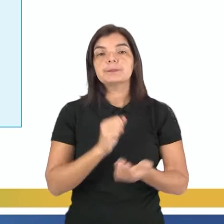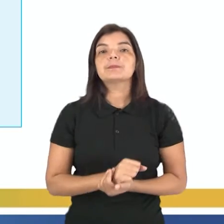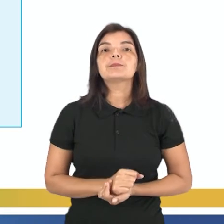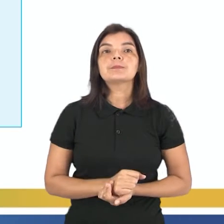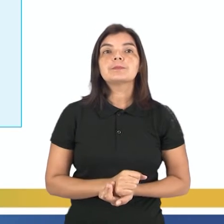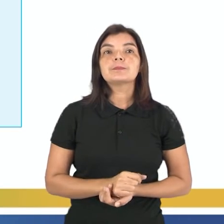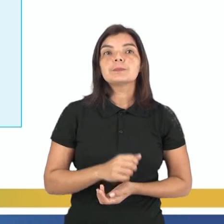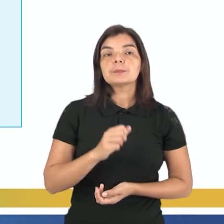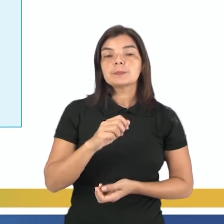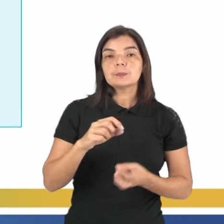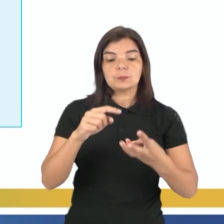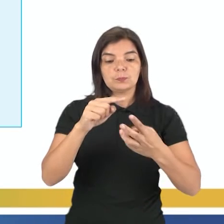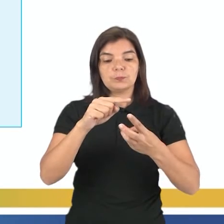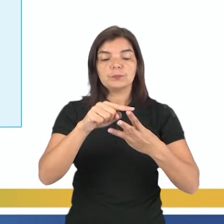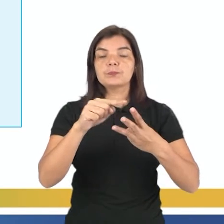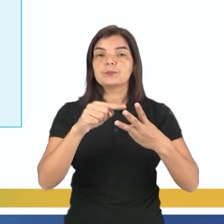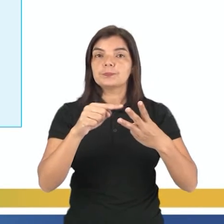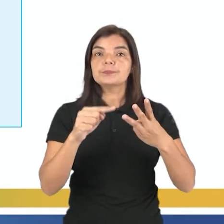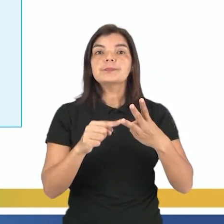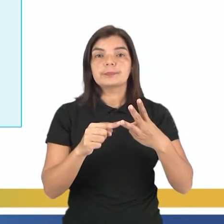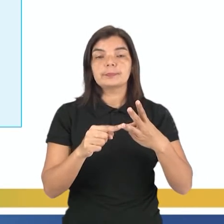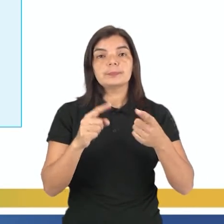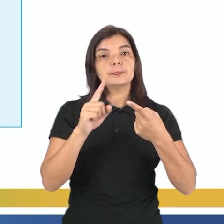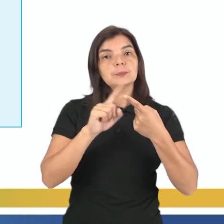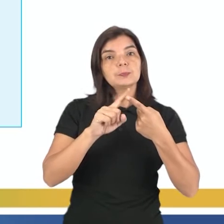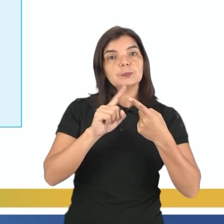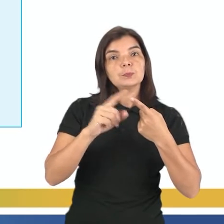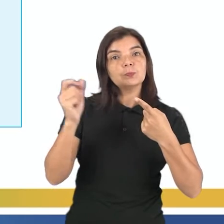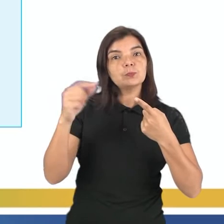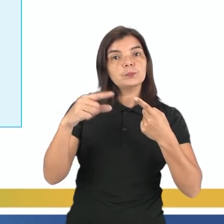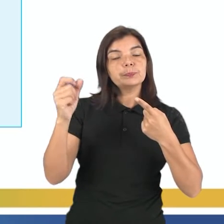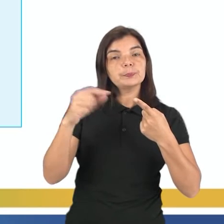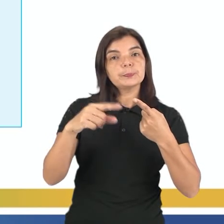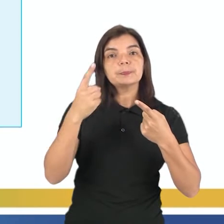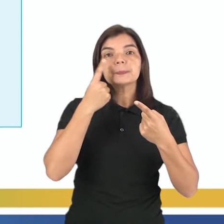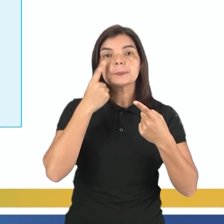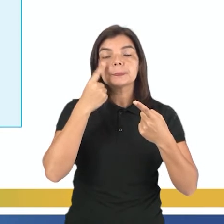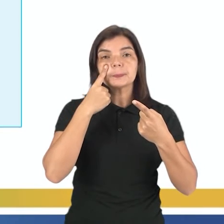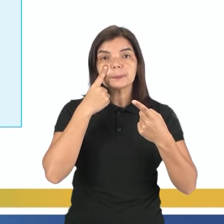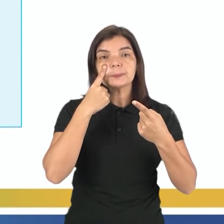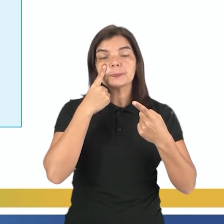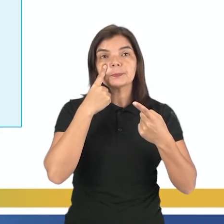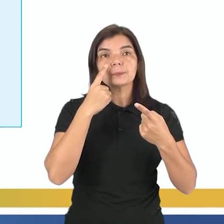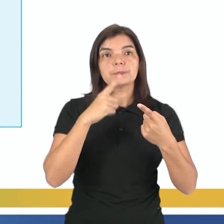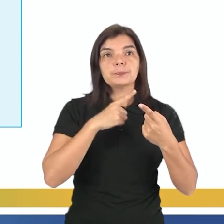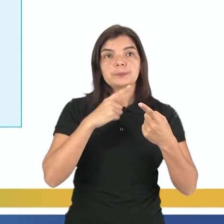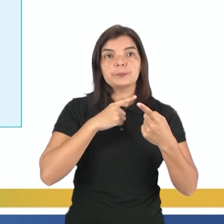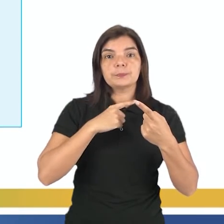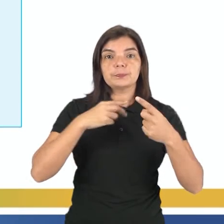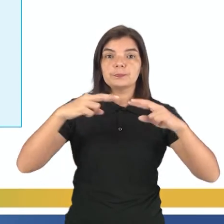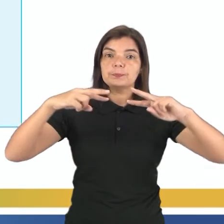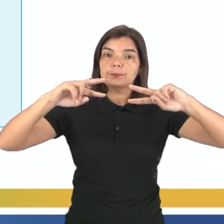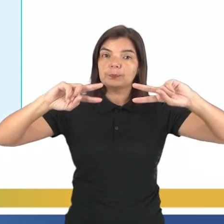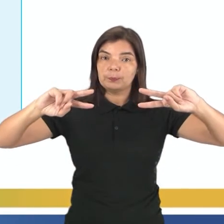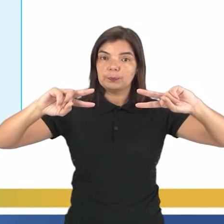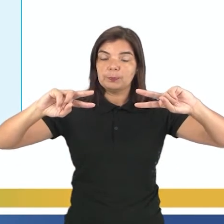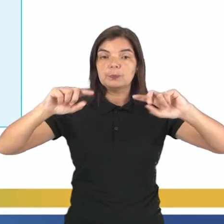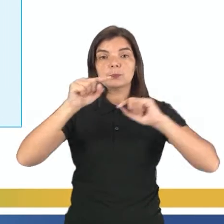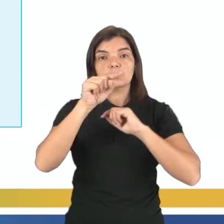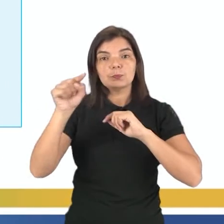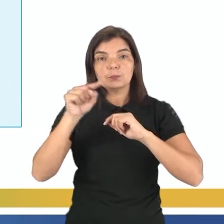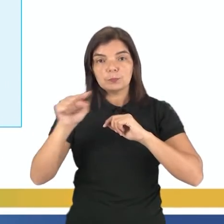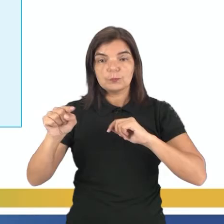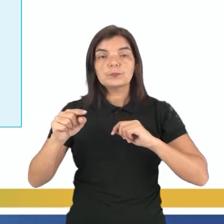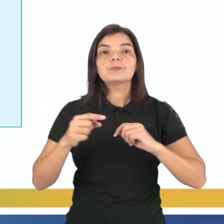figura abaixo nós temos três triângulos, né? O primeiro triângulo em azul, pessoal, nós temos dois lados que têm dois